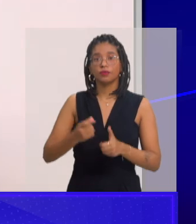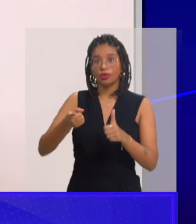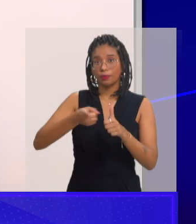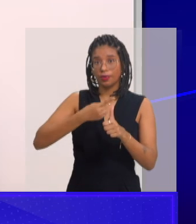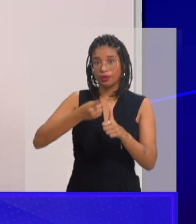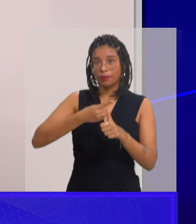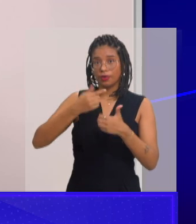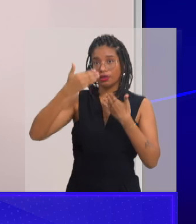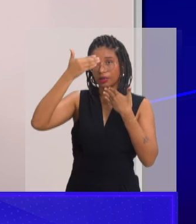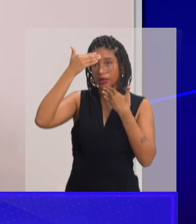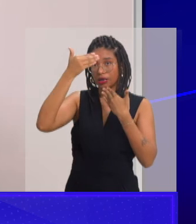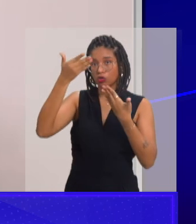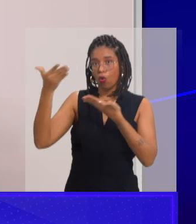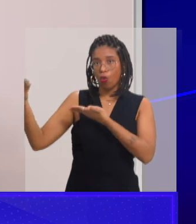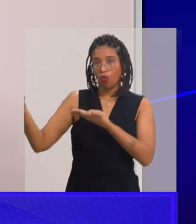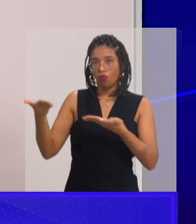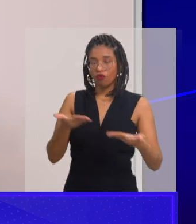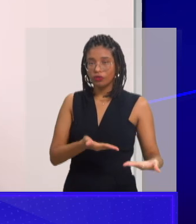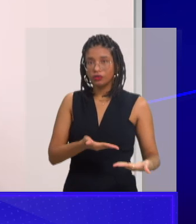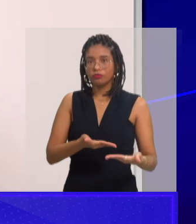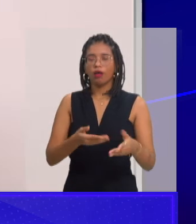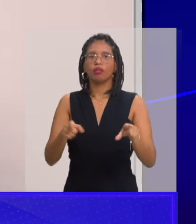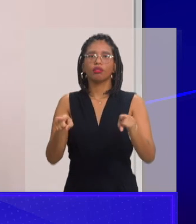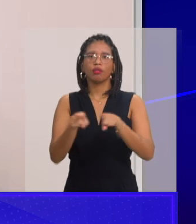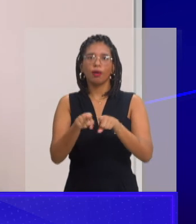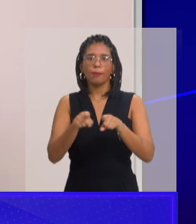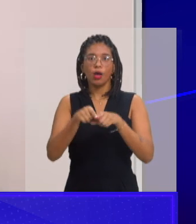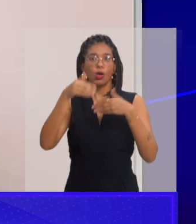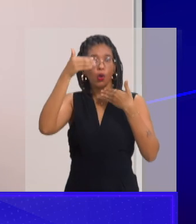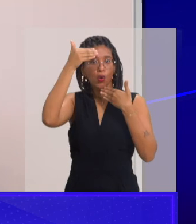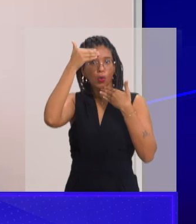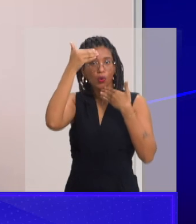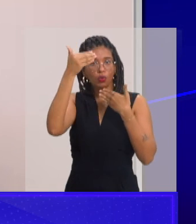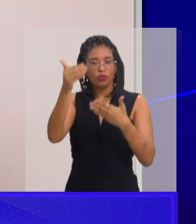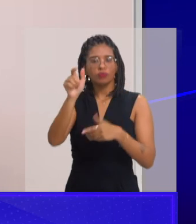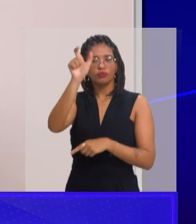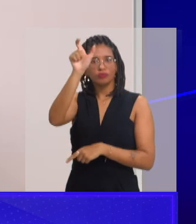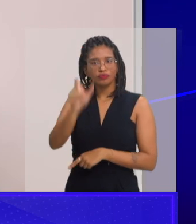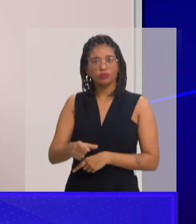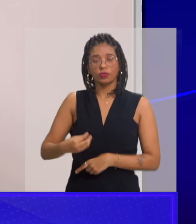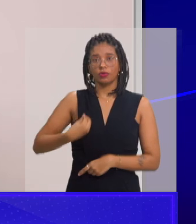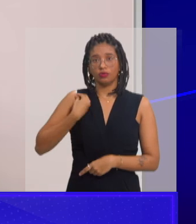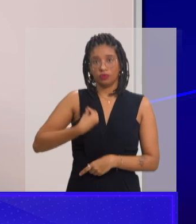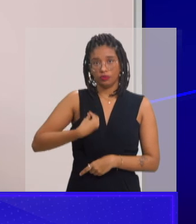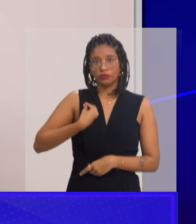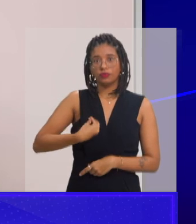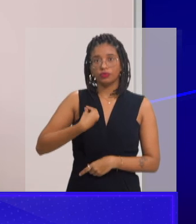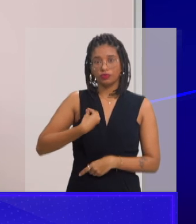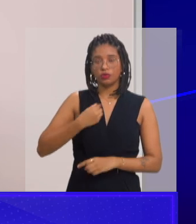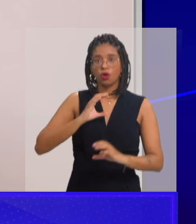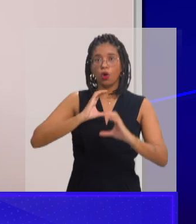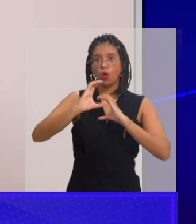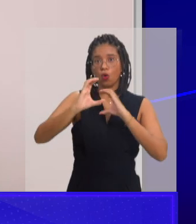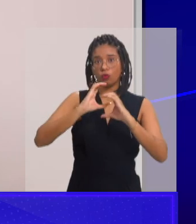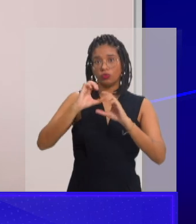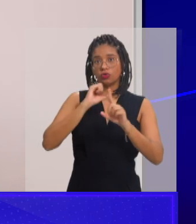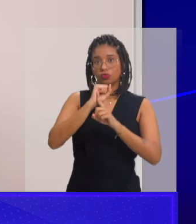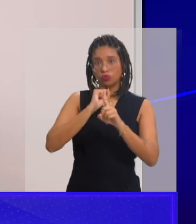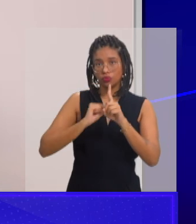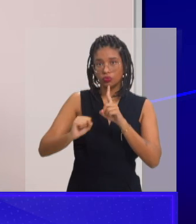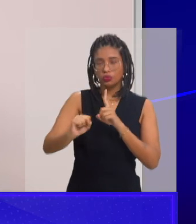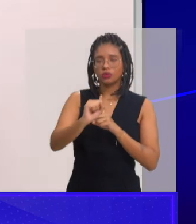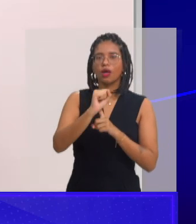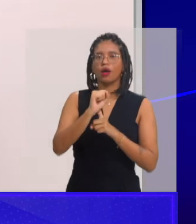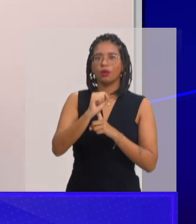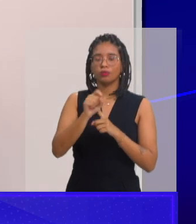Primeiro, agradecer pelo convite e também agradecer pela sua existência enquanto comunicador